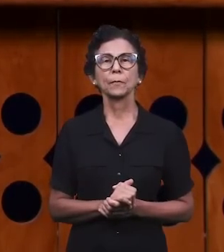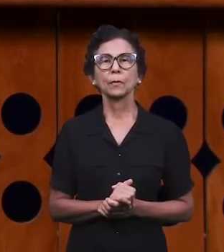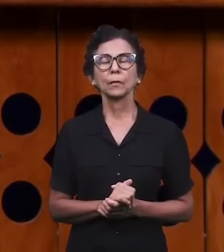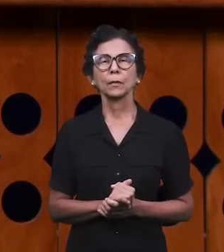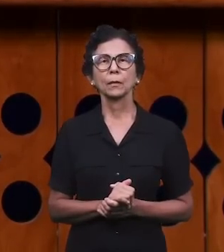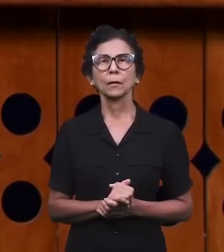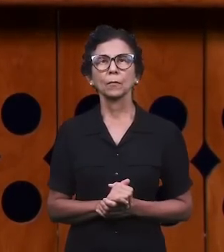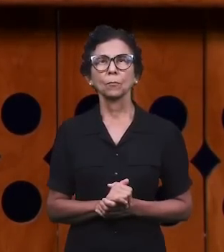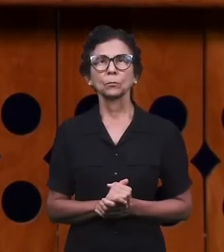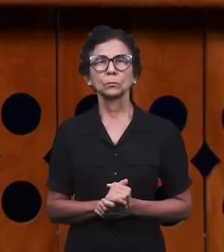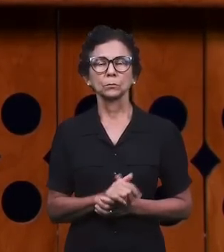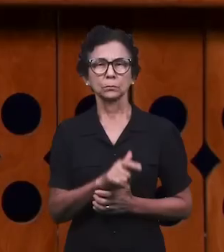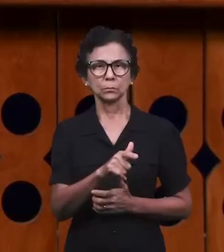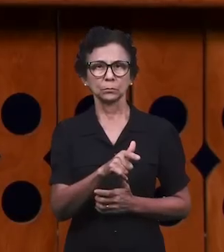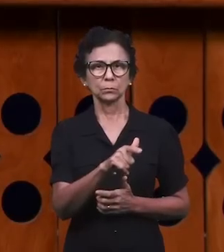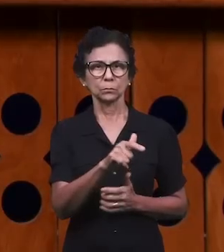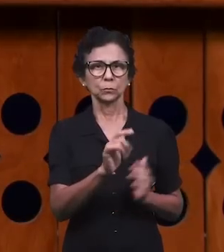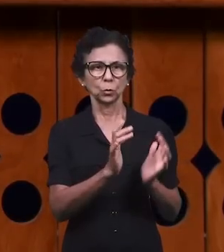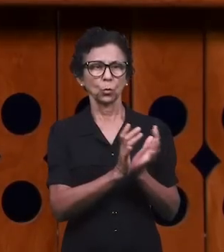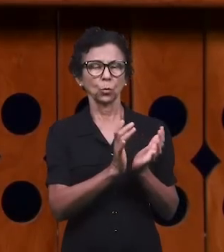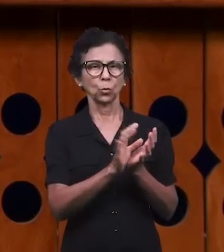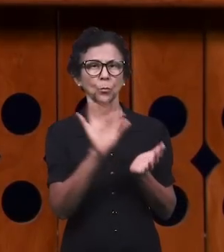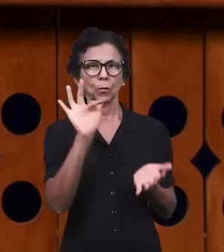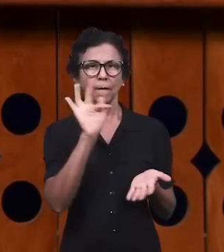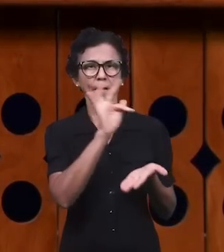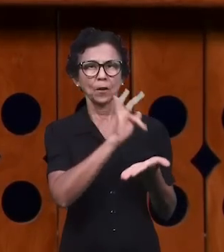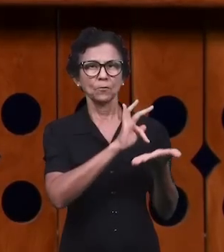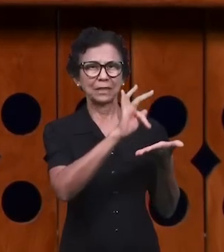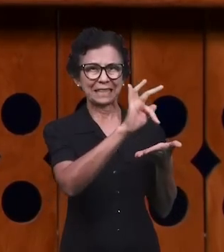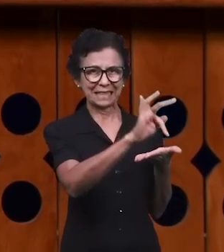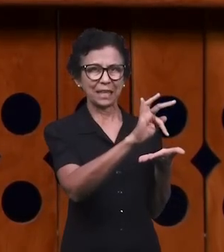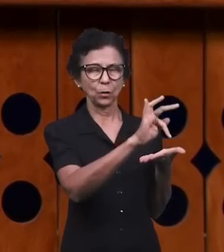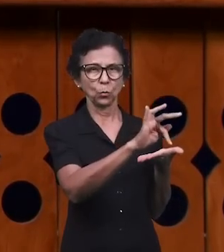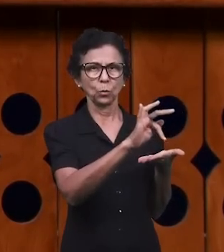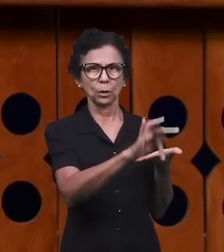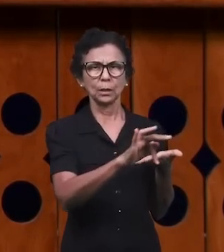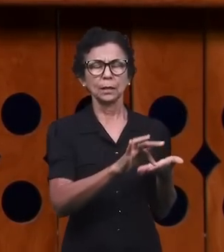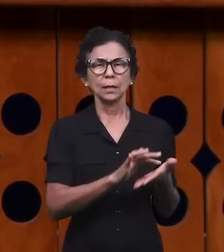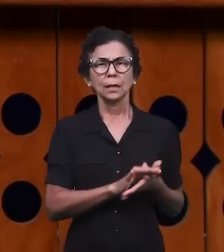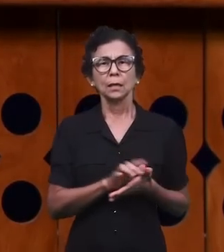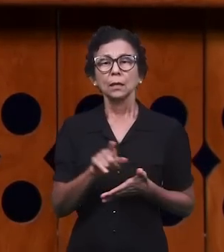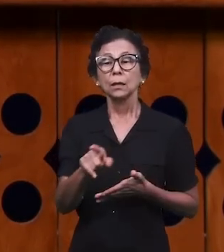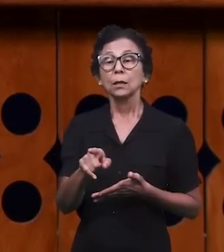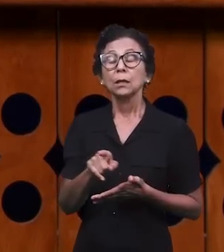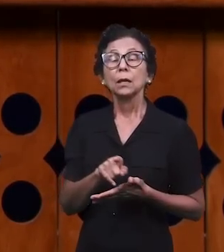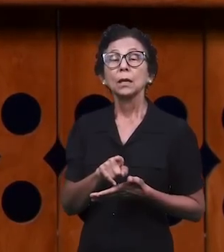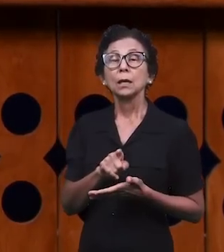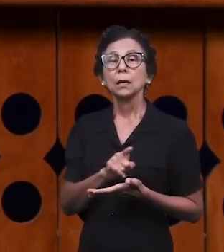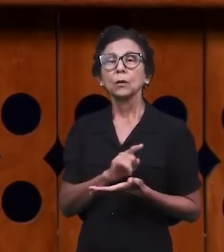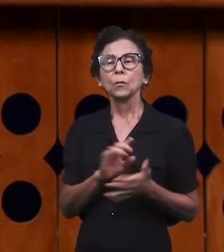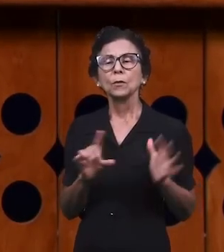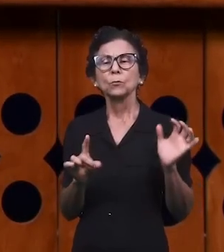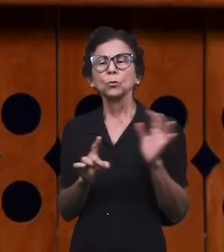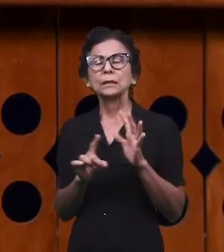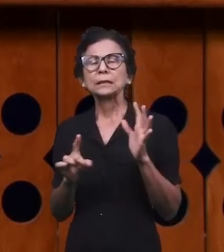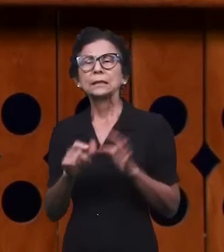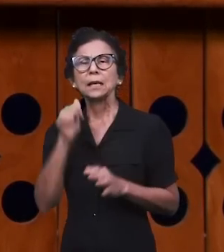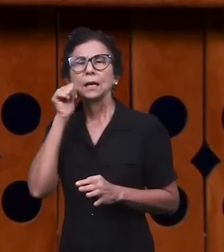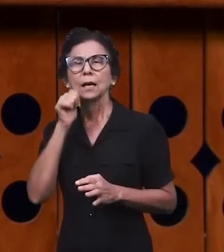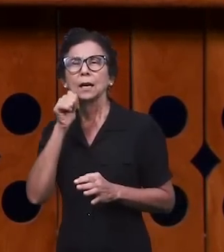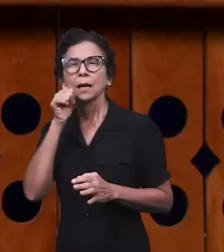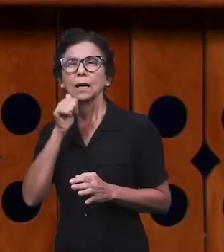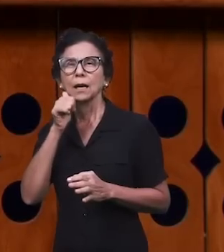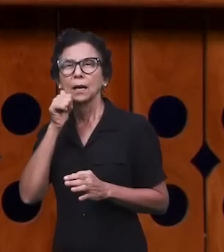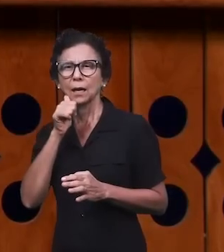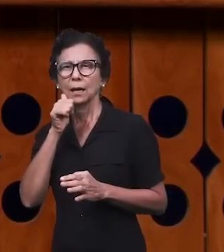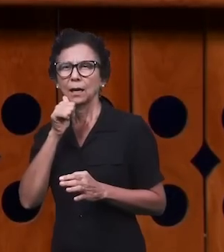local, os filisteus, começaram então a pressionar a esposa, a futura esposa, para que ela insistisse